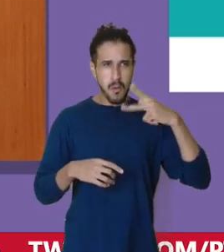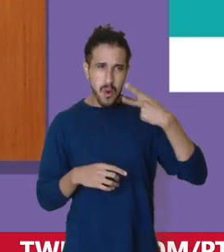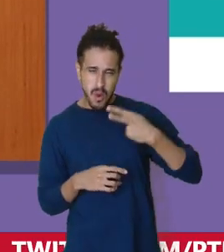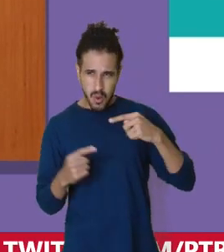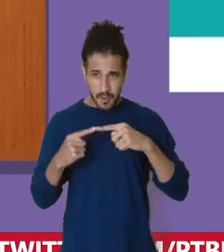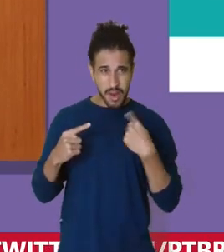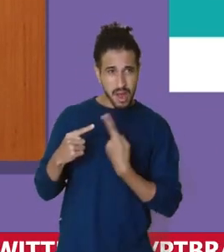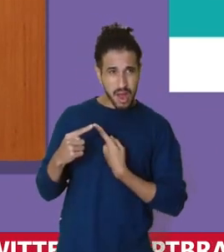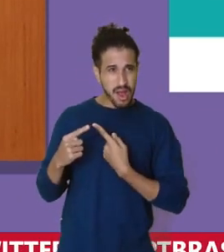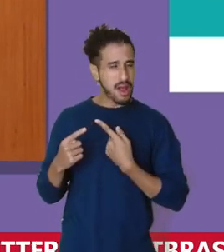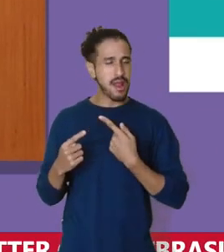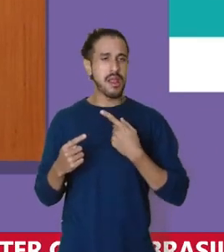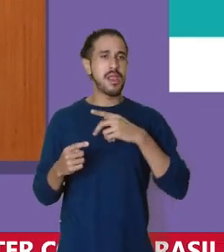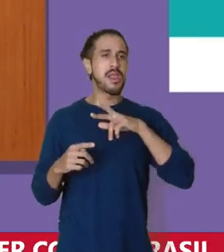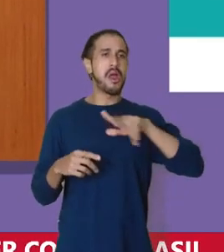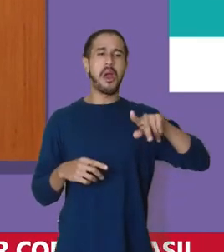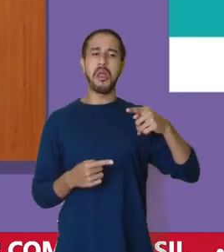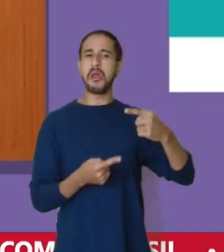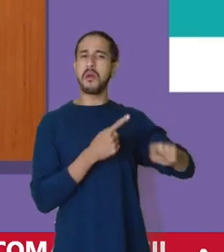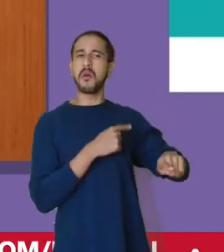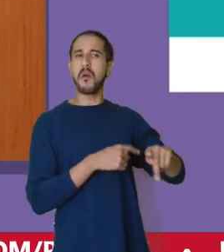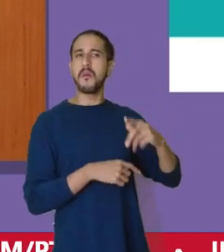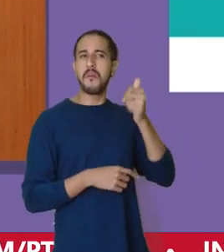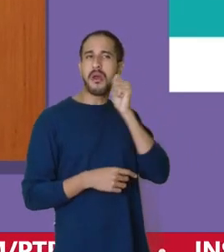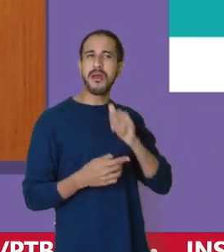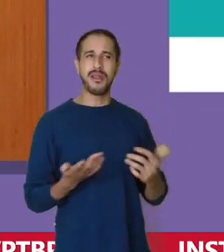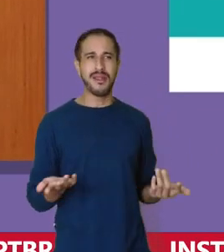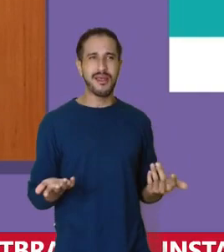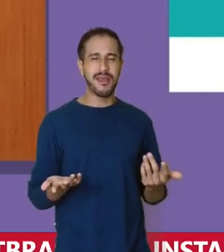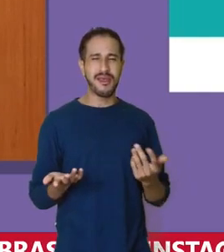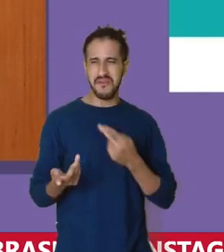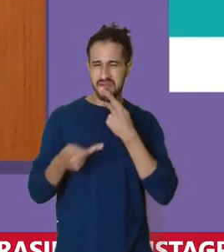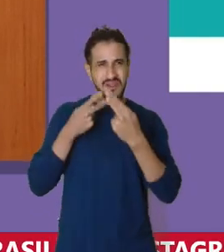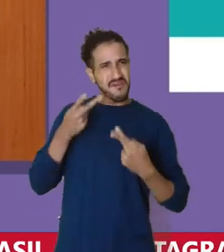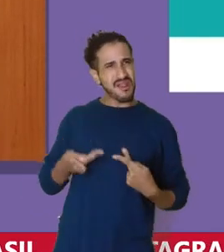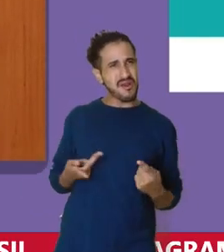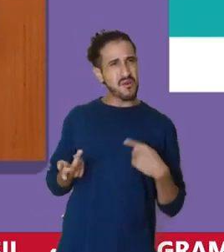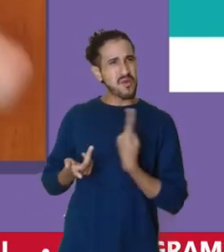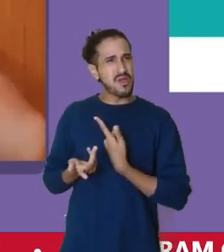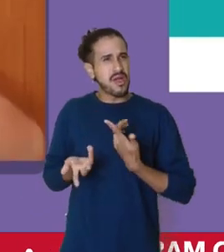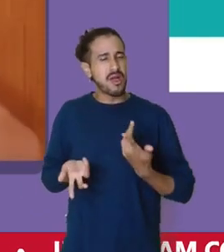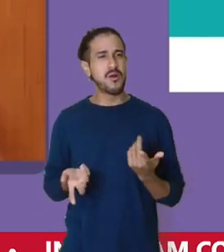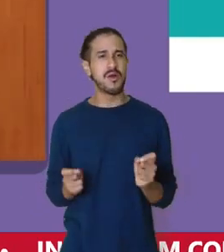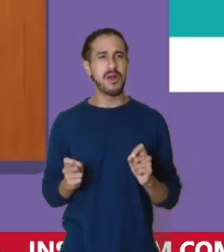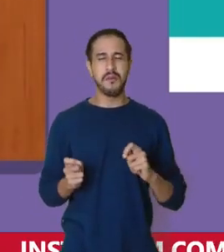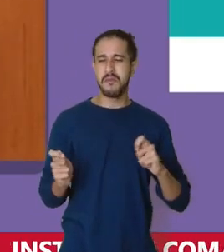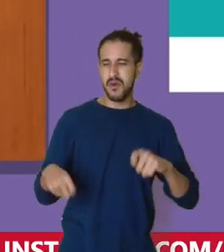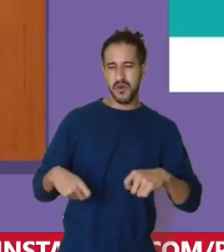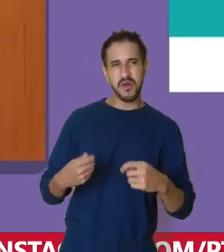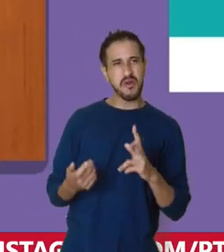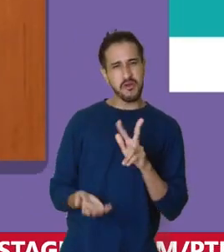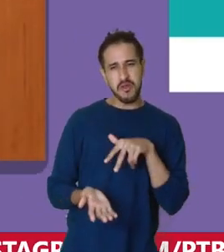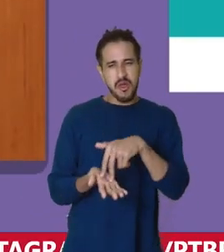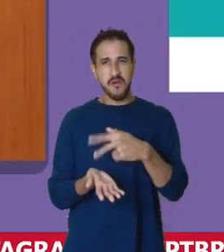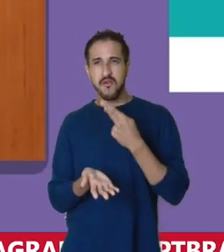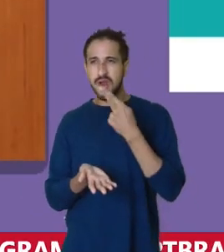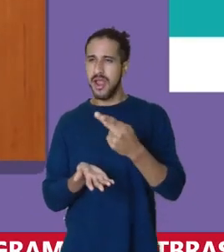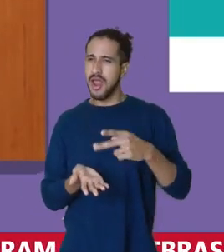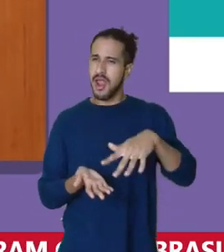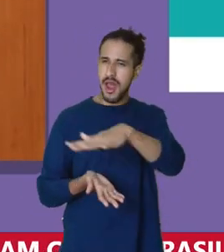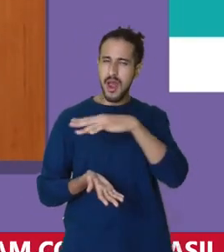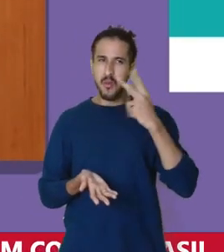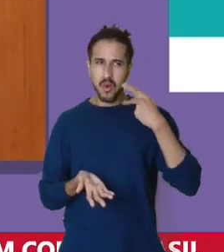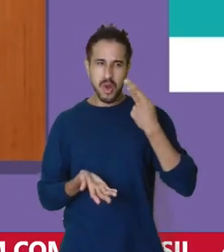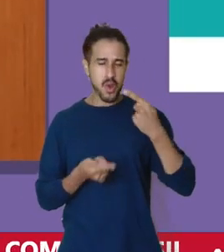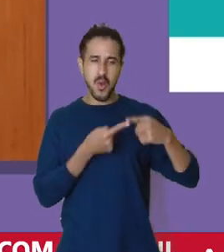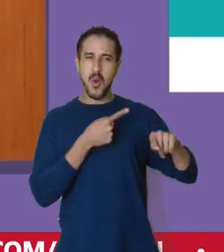os espaços políticos não nos pertencem, que, enfim, a possibilidade de fazer uso da voz no espaço público não é